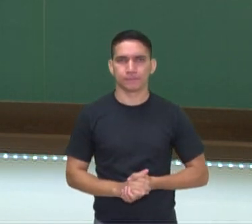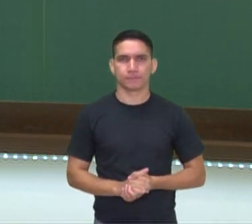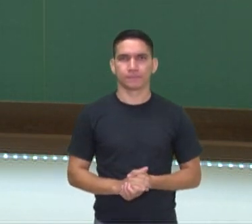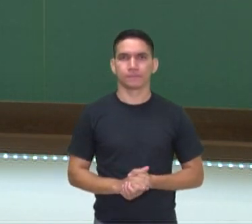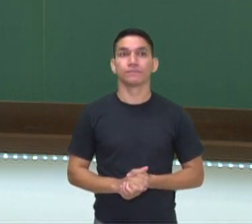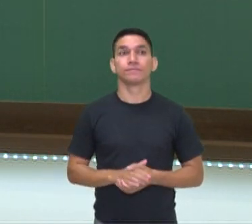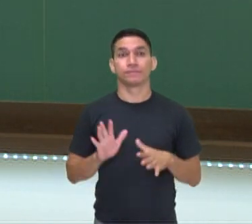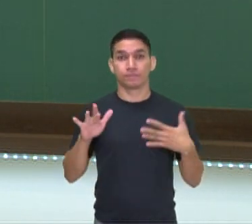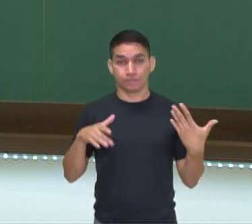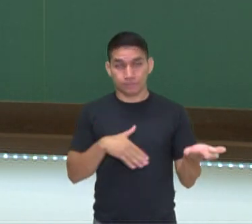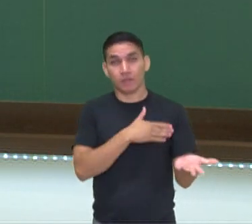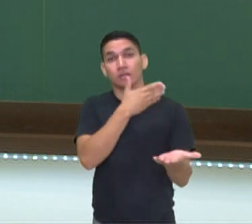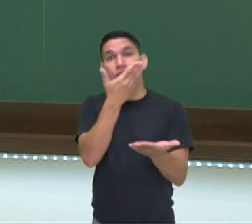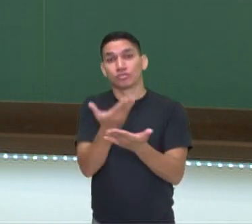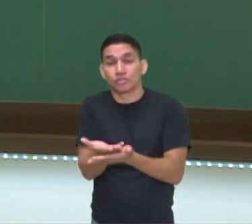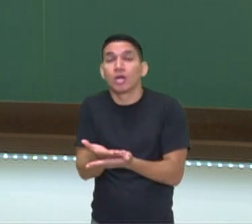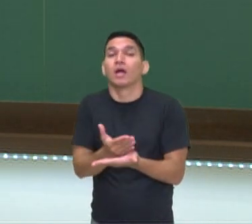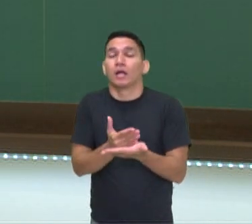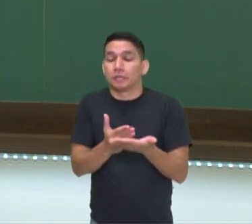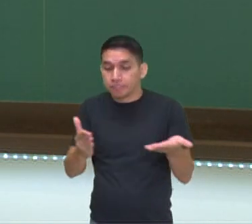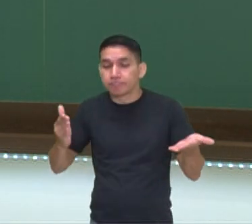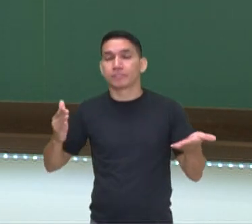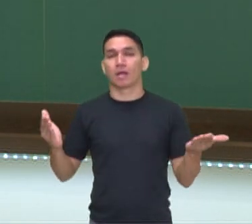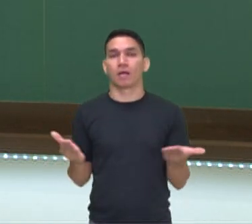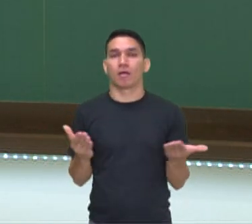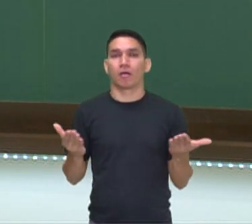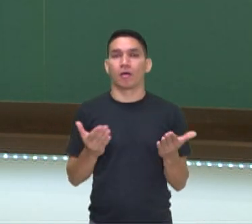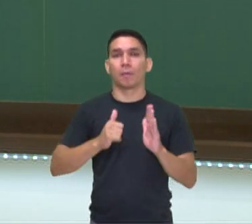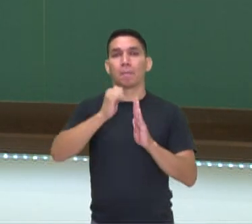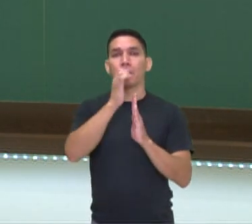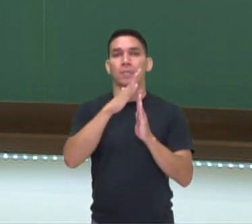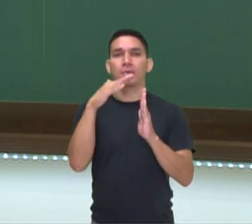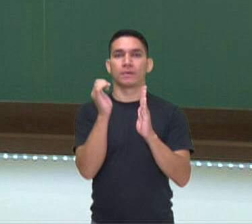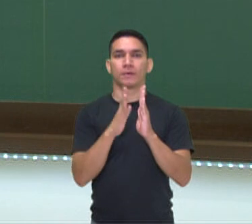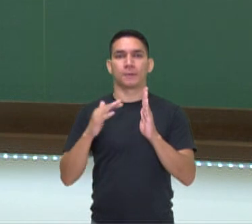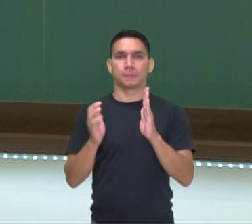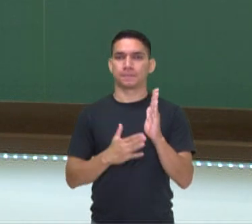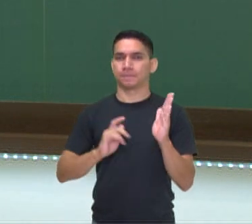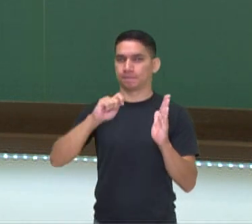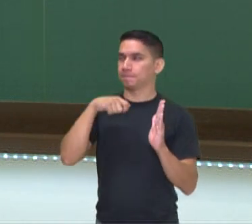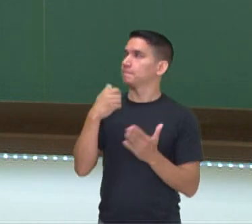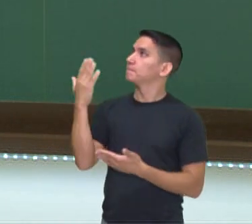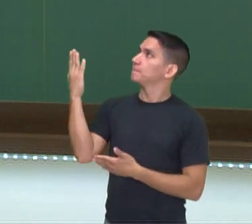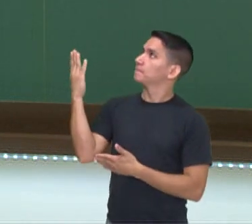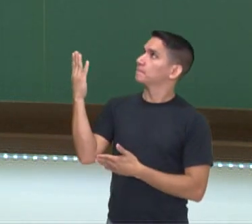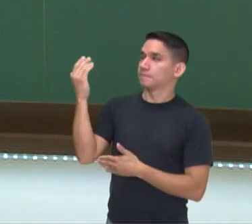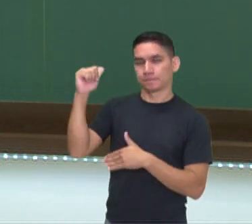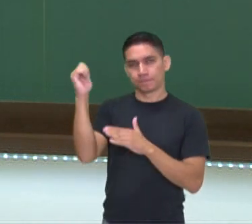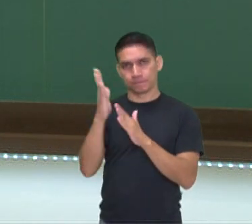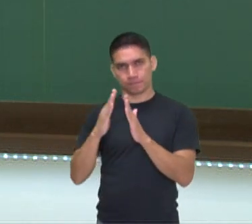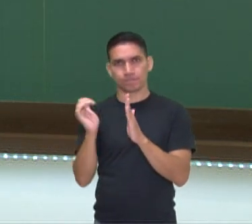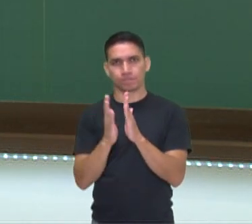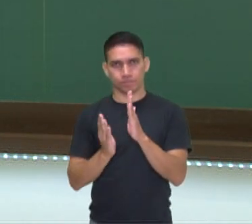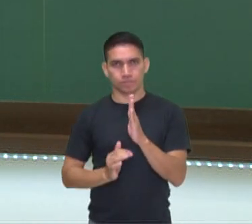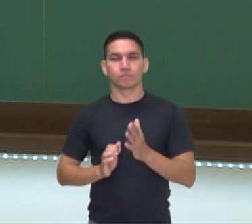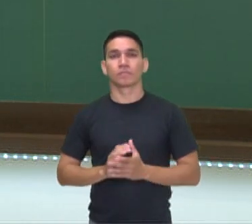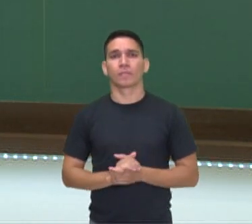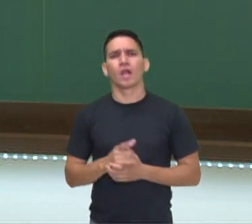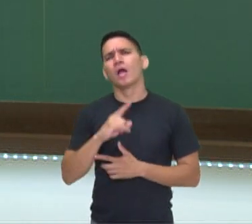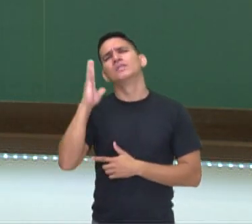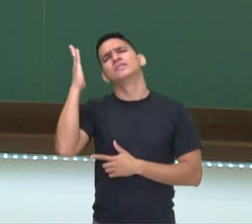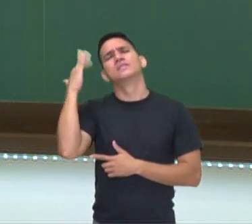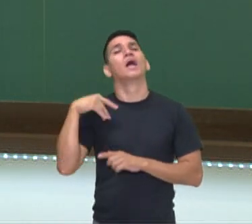Aí você chega no barroco em si, pessoal. A gente sabe que até a própria